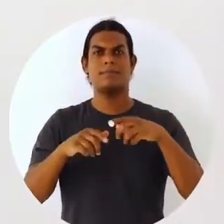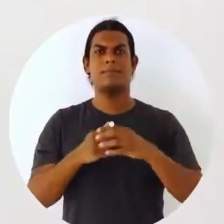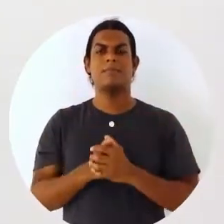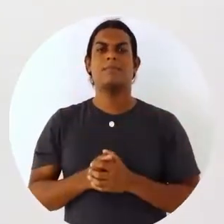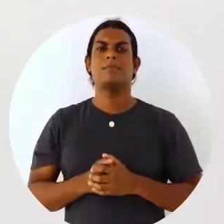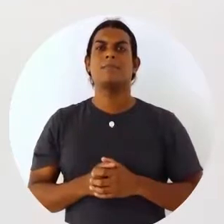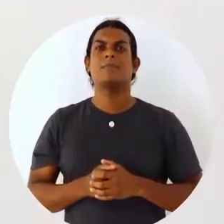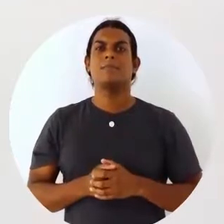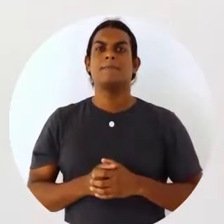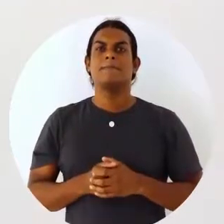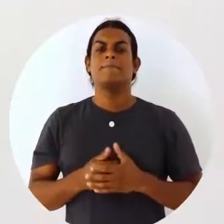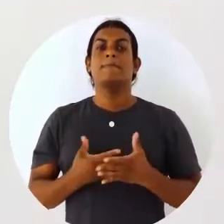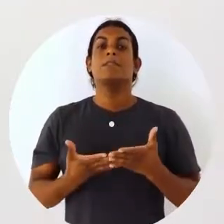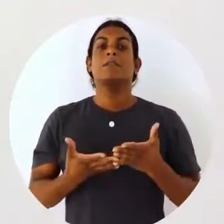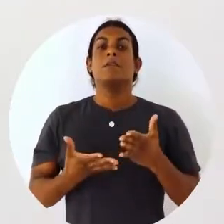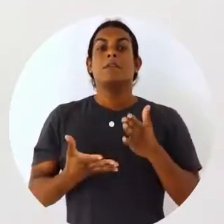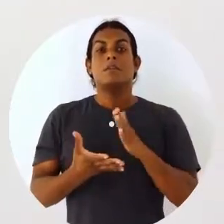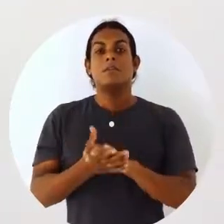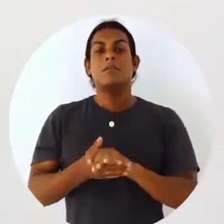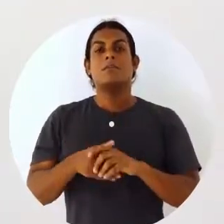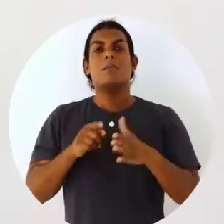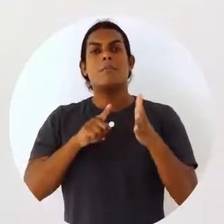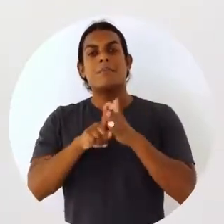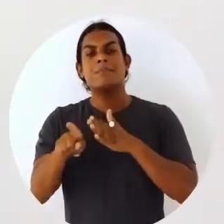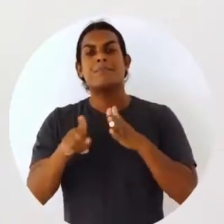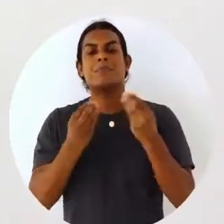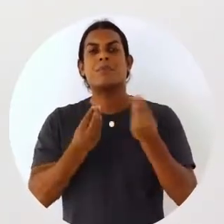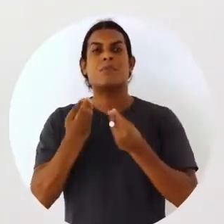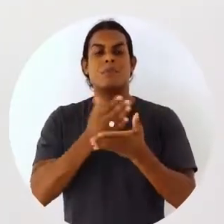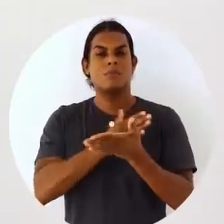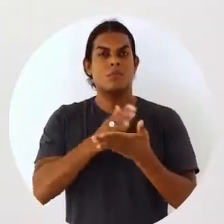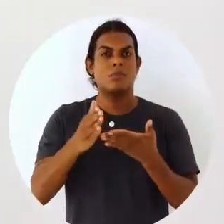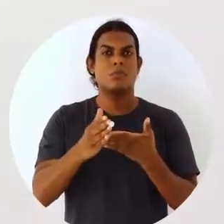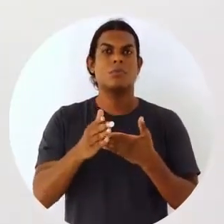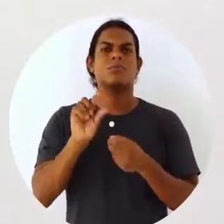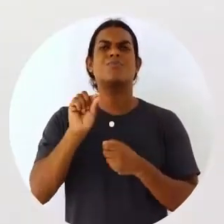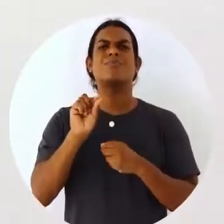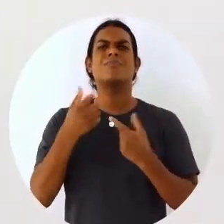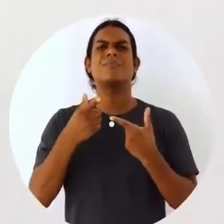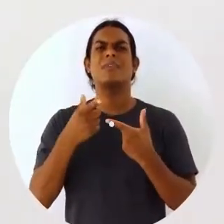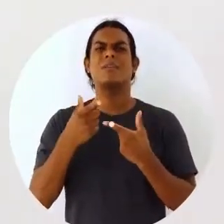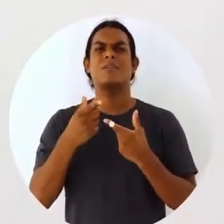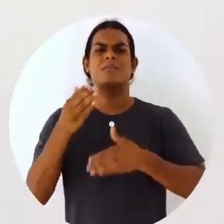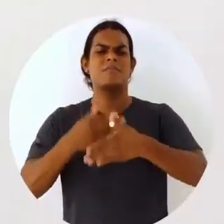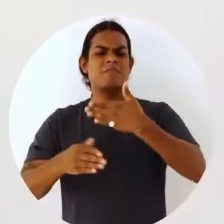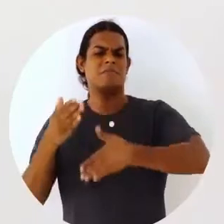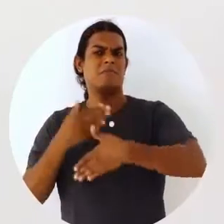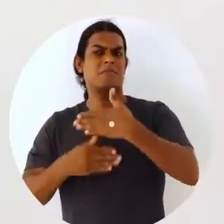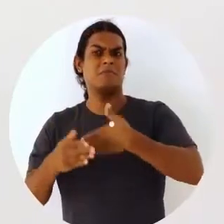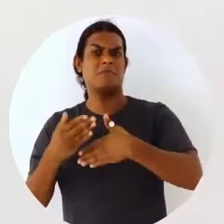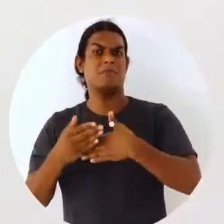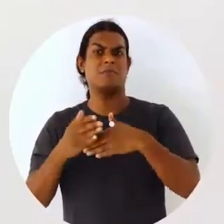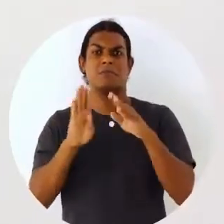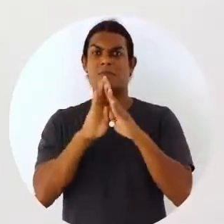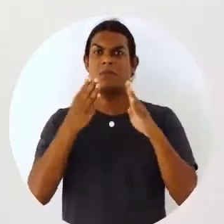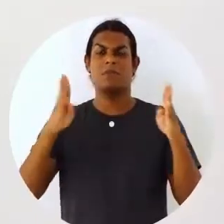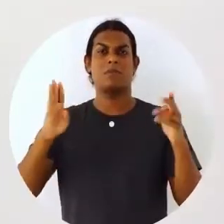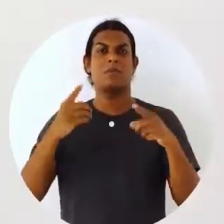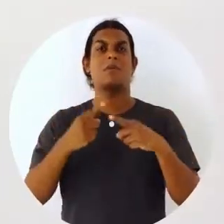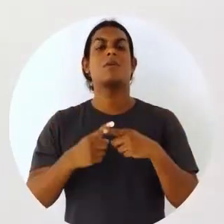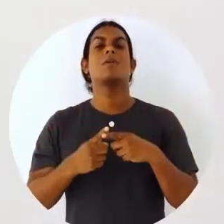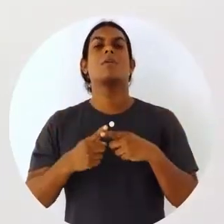resultados. Então, você pode estar se perguntando, como no início nós falamos, o que é que isso tudo tem a ver com técnica em biblioteconomia? Tem a ver por